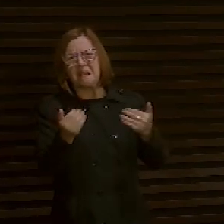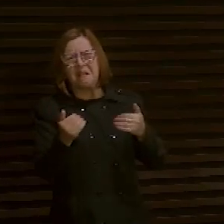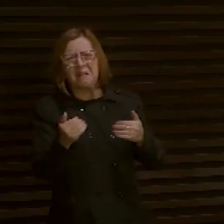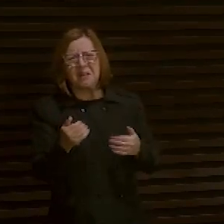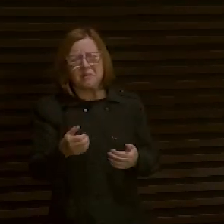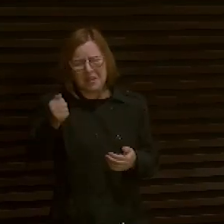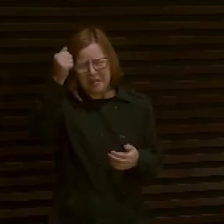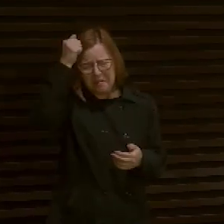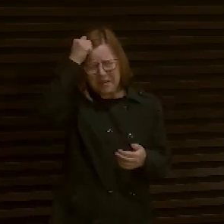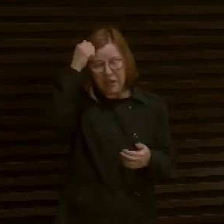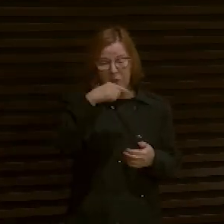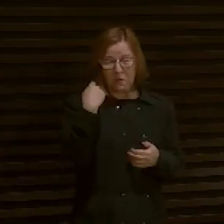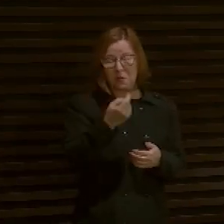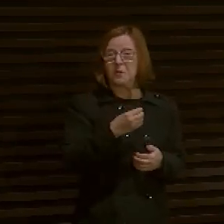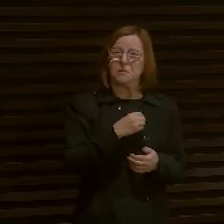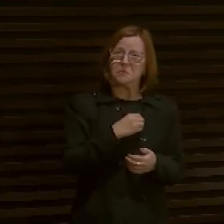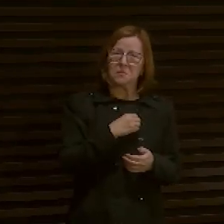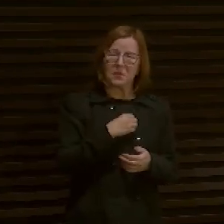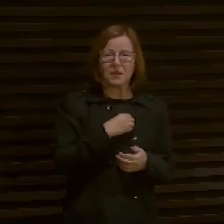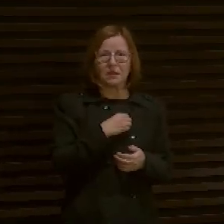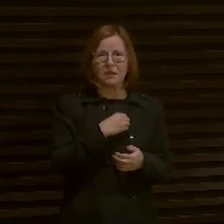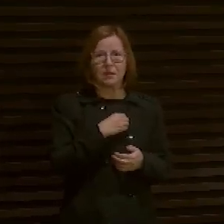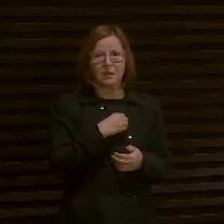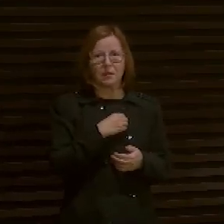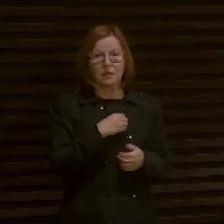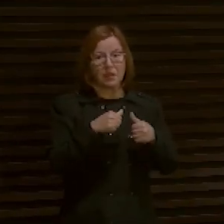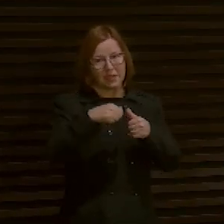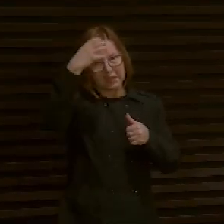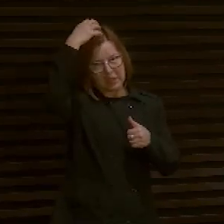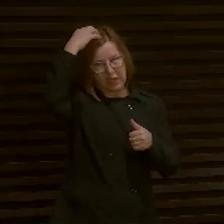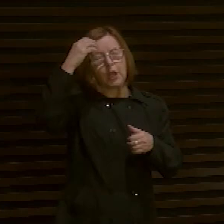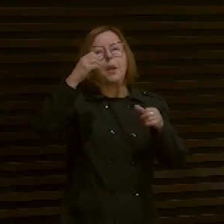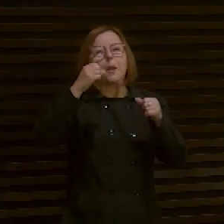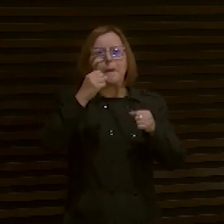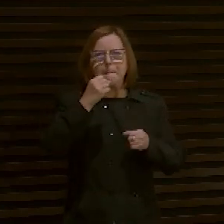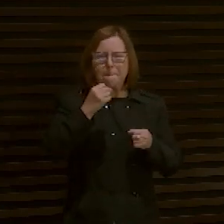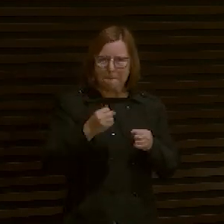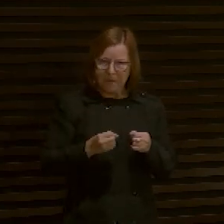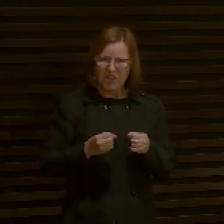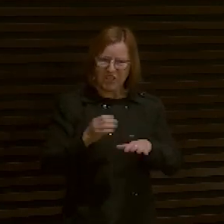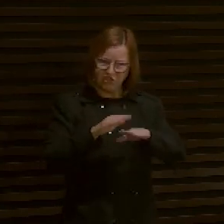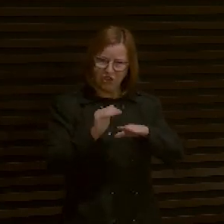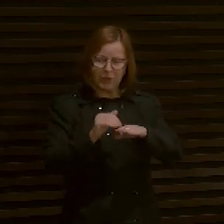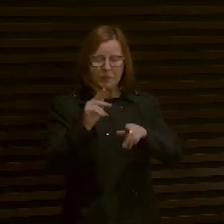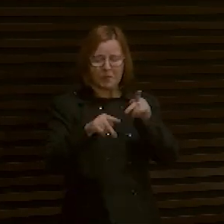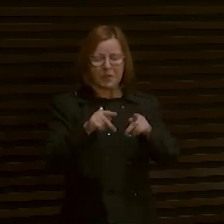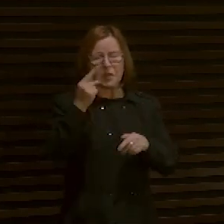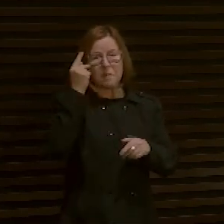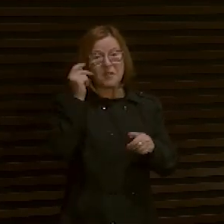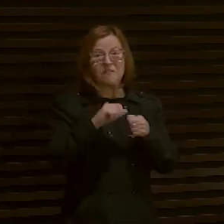pecados, nos arrependermos dos nossos pecados. Ele poderia convocar um jejum, um lamento, um arrependimento, mas não. O que